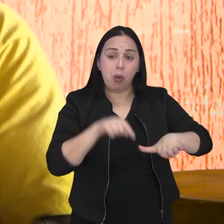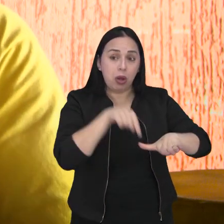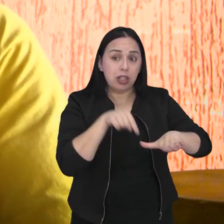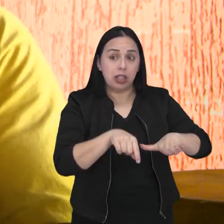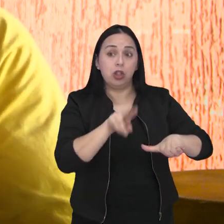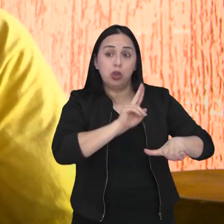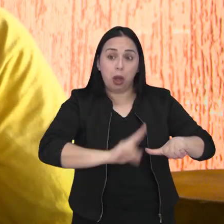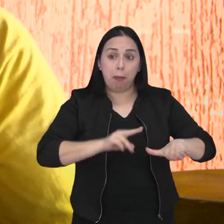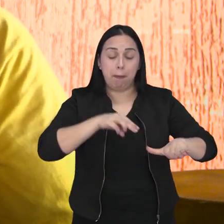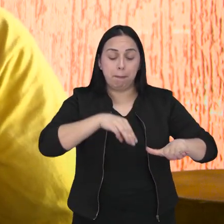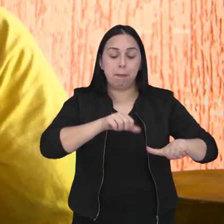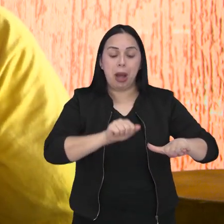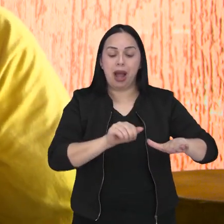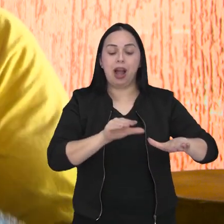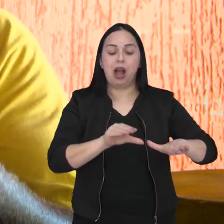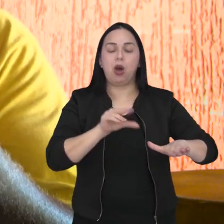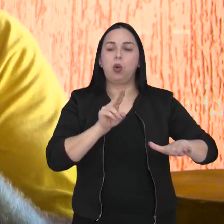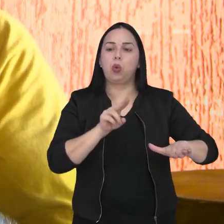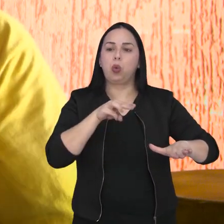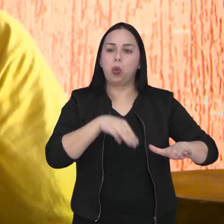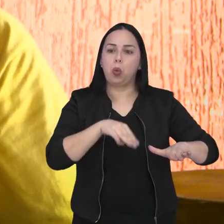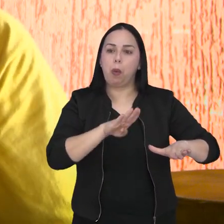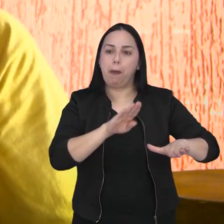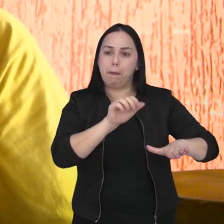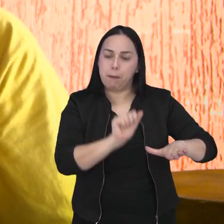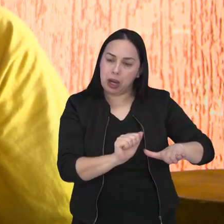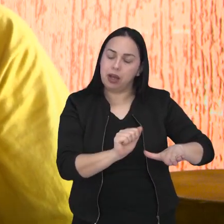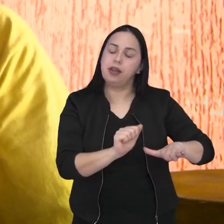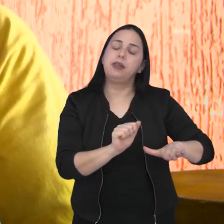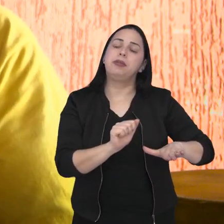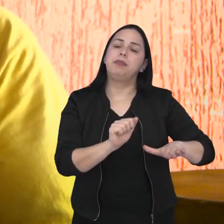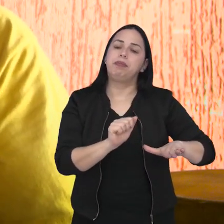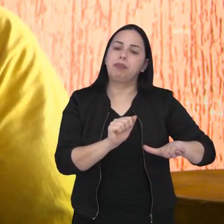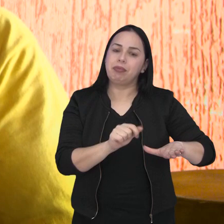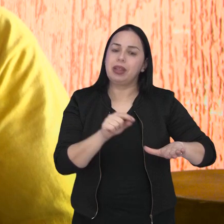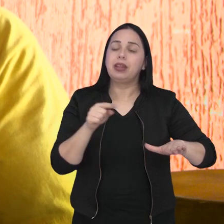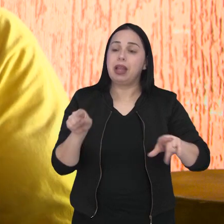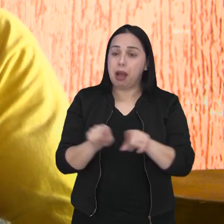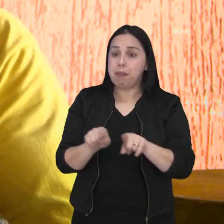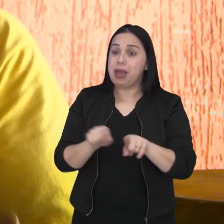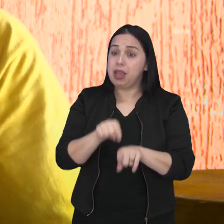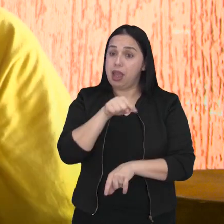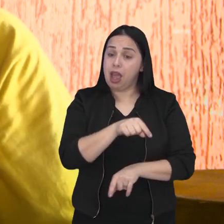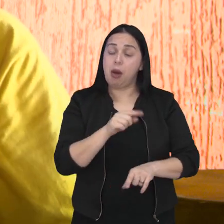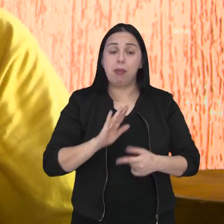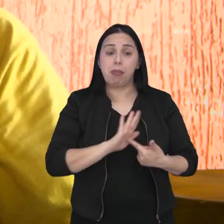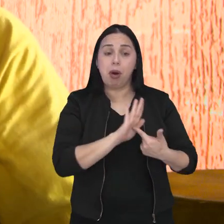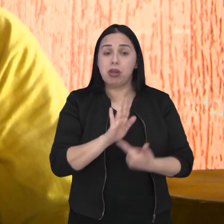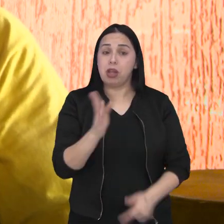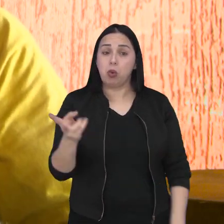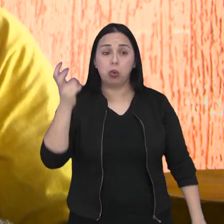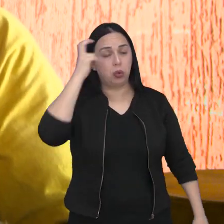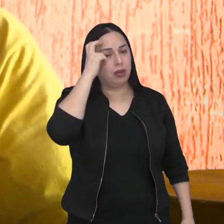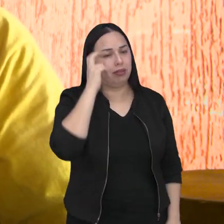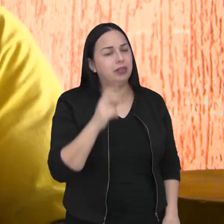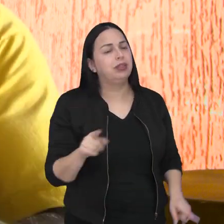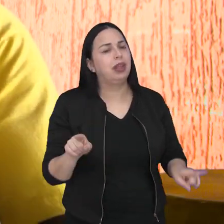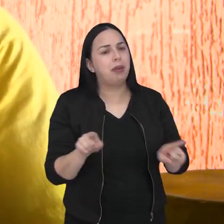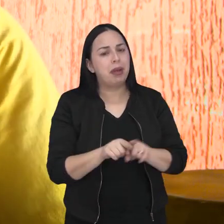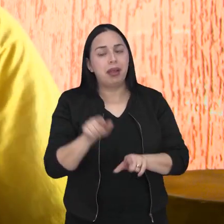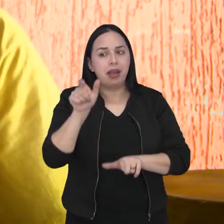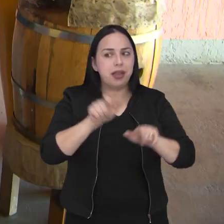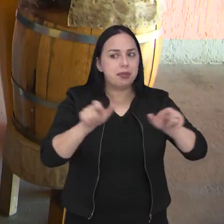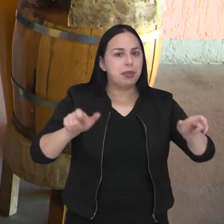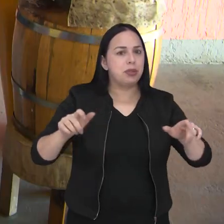falam, macumba é um instrumento. Tem um instrumento que se chama macumba. E essa que as pessoas têm medo, né? Também é